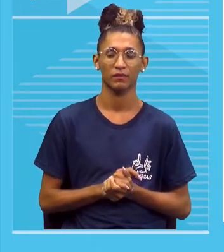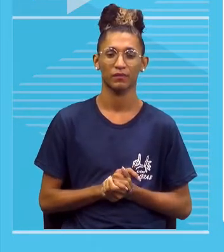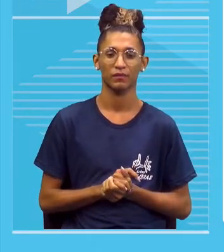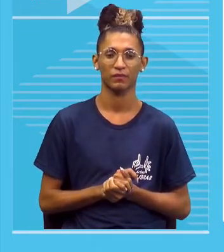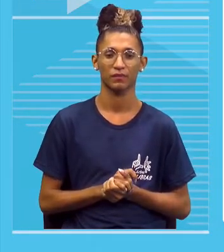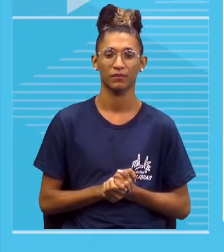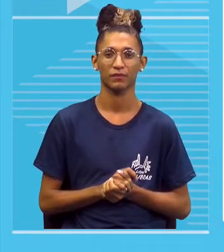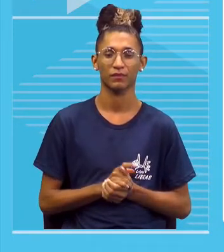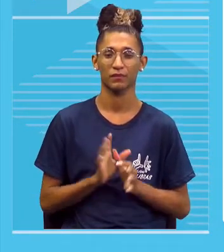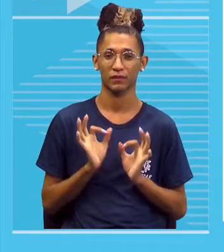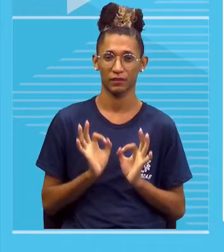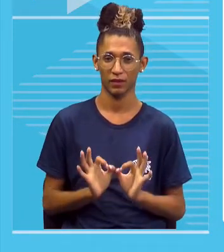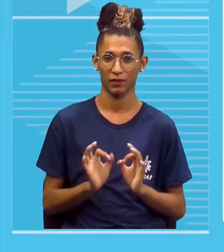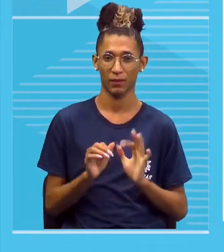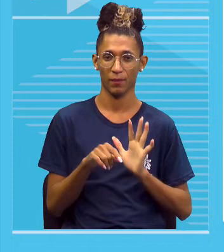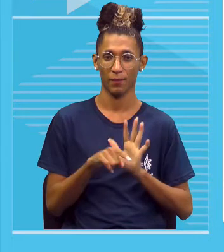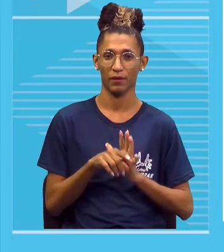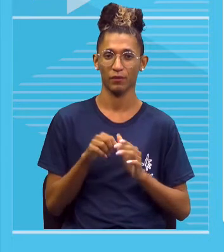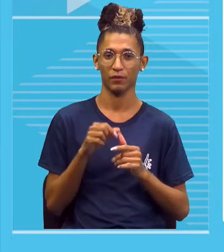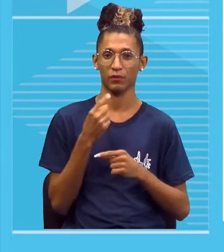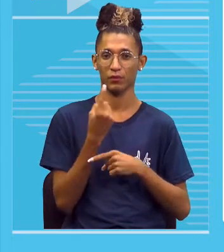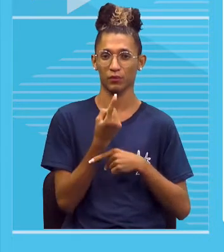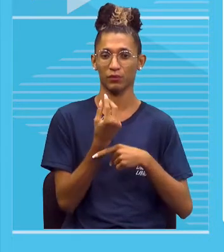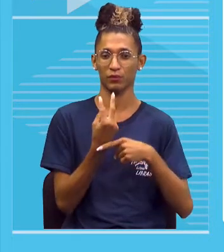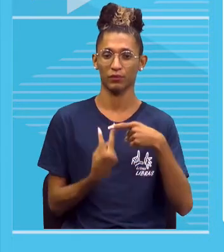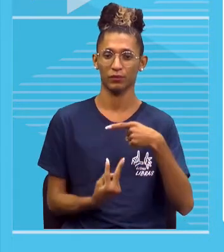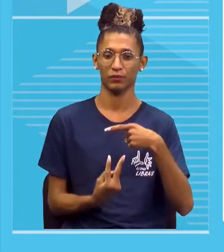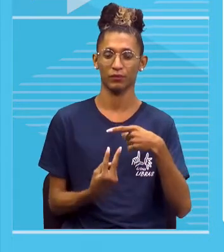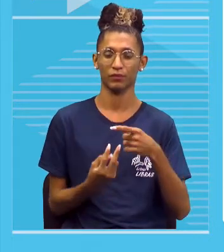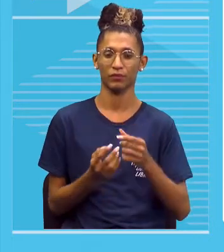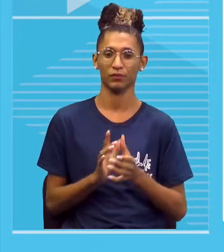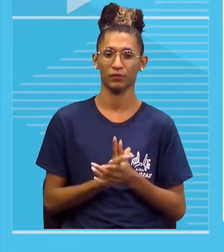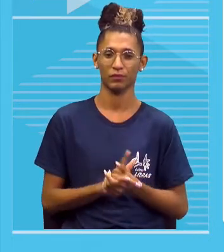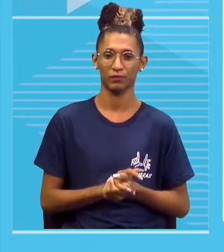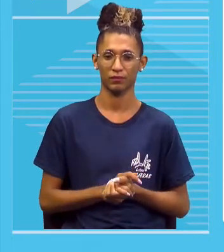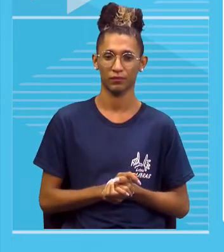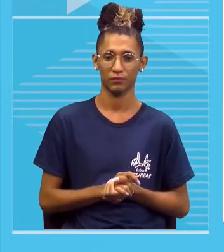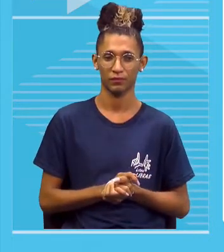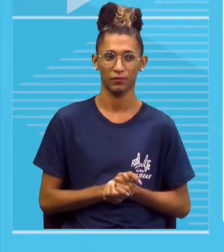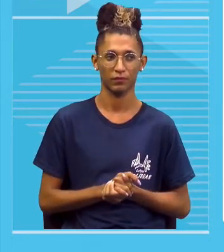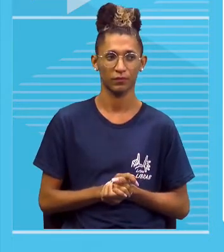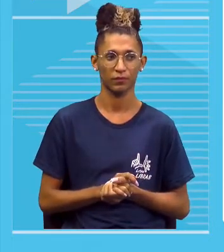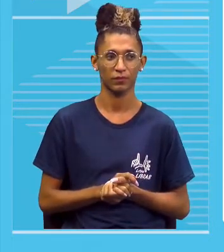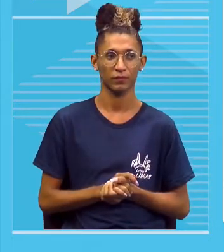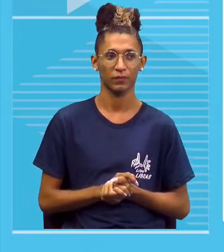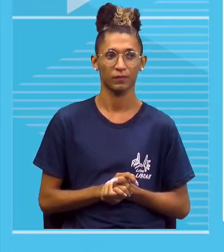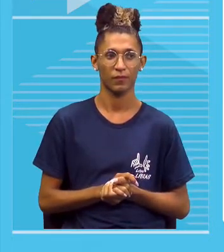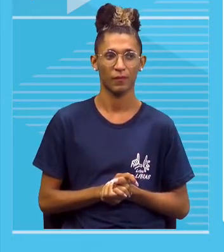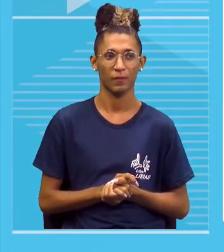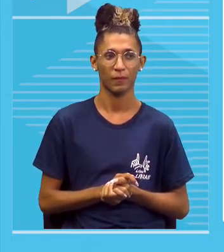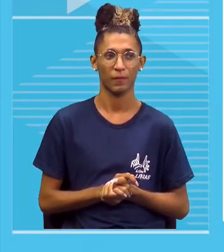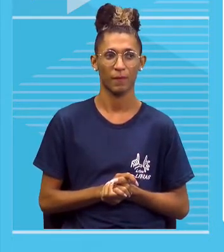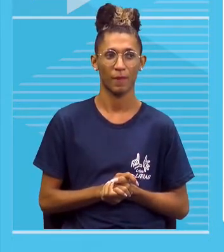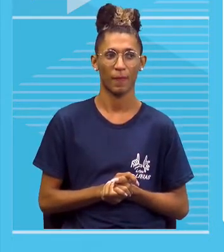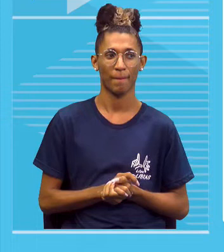Ah tá certo menos 1 sobre 2 E aí tá beleza quer